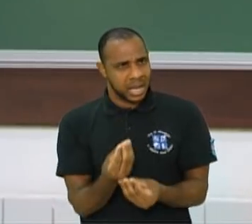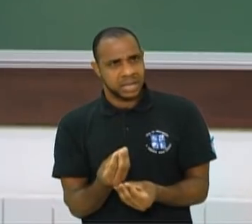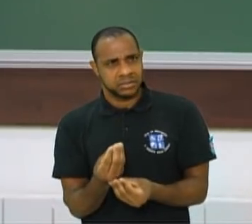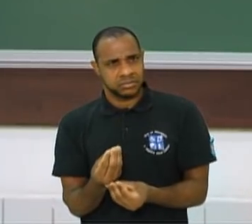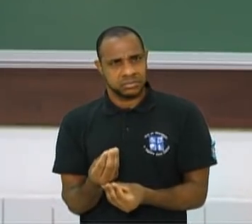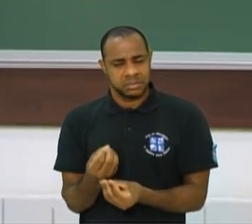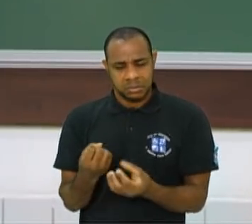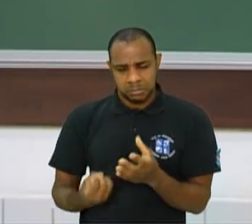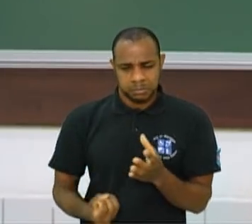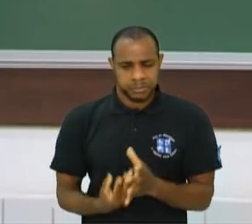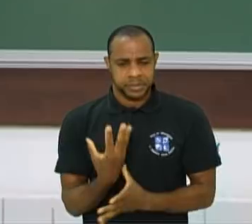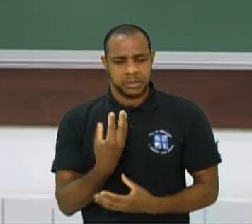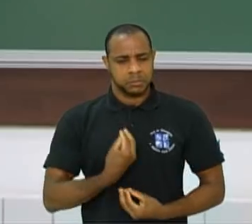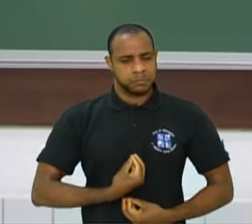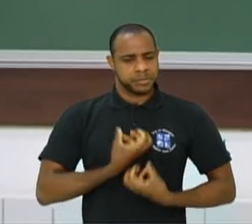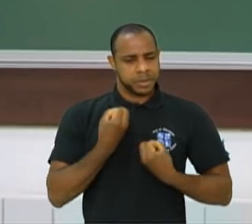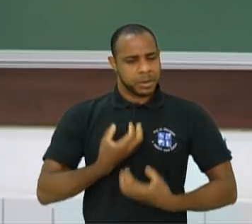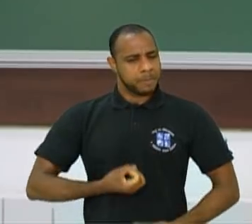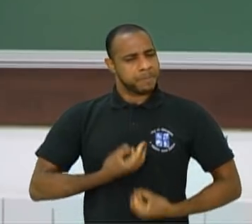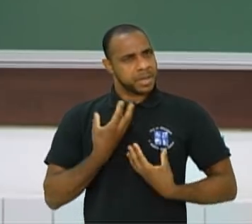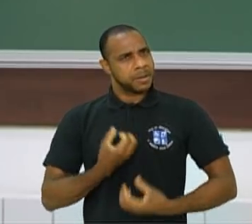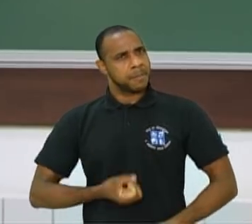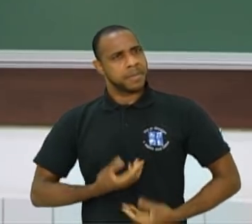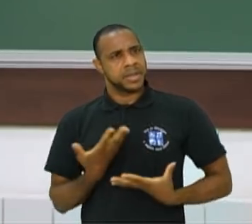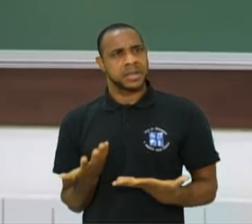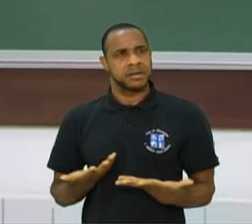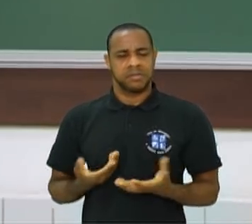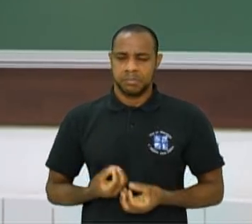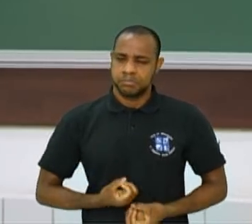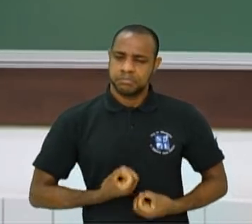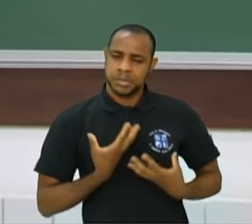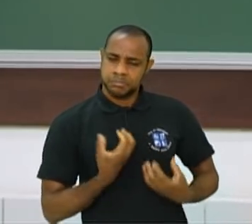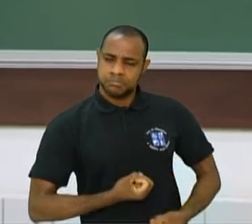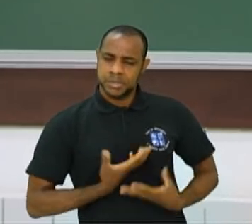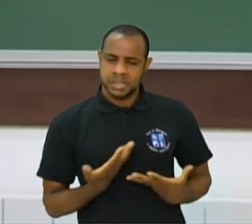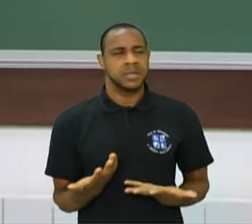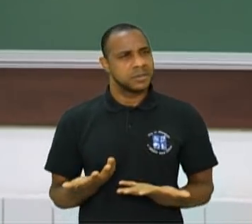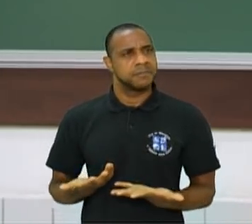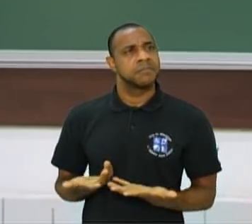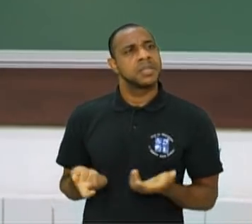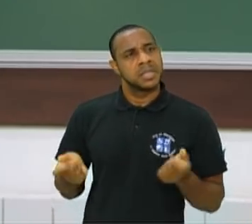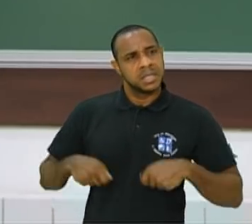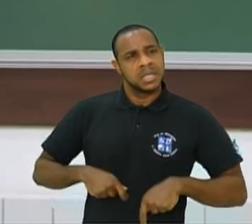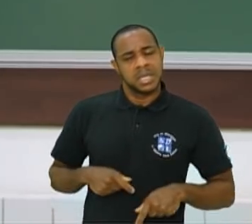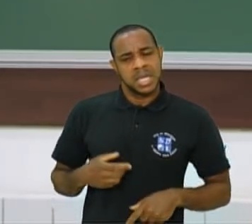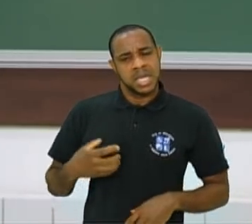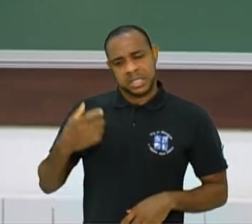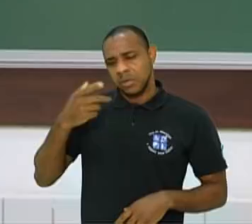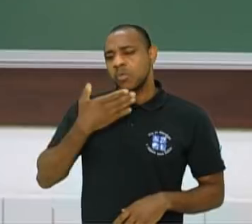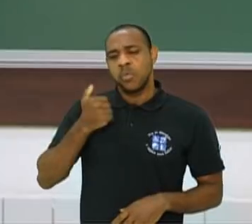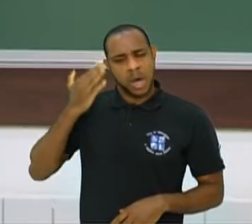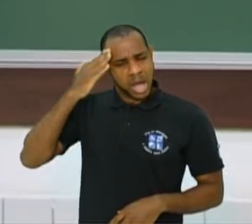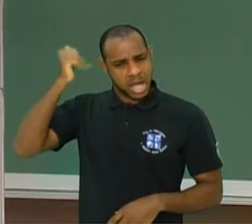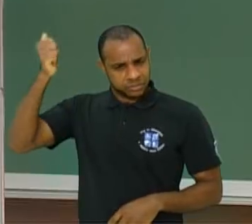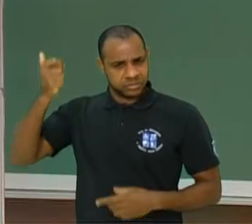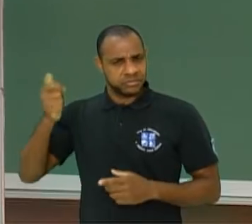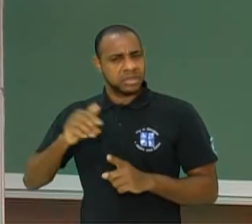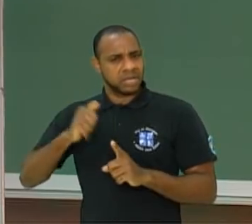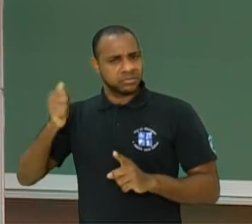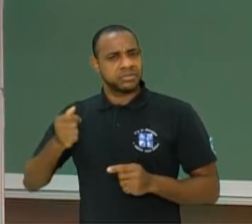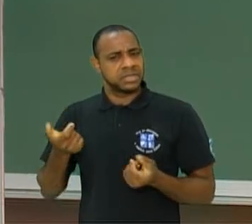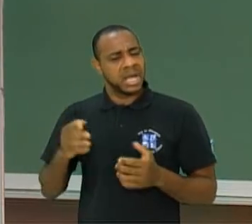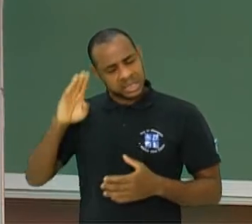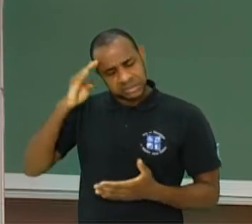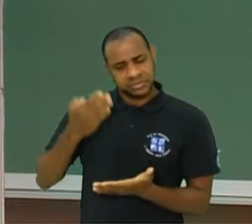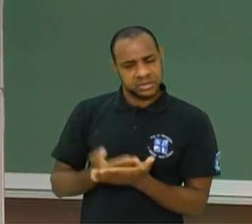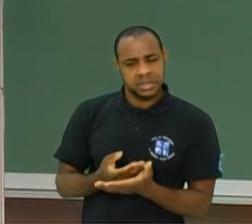de poética, né? Como poesias. Então vai lançar, e isso tem que ser o quê? O que o artista acredita, né? Como ele vê a